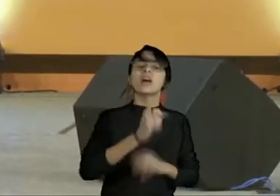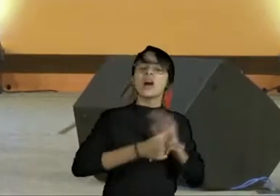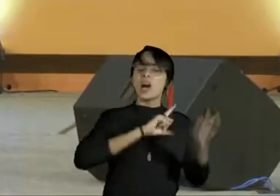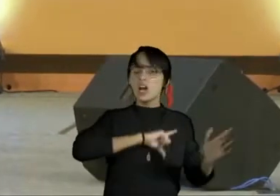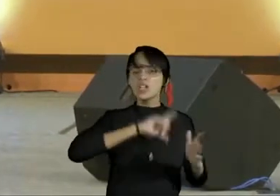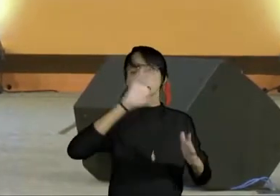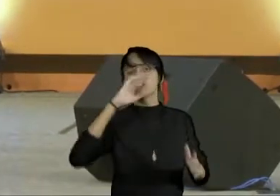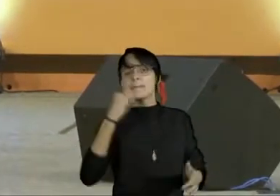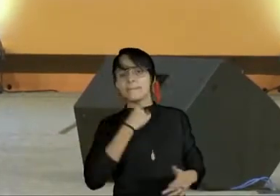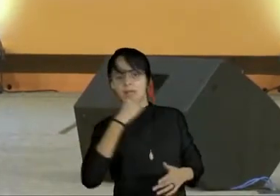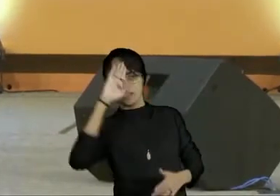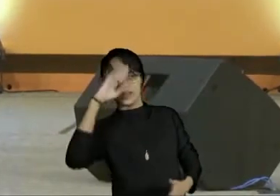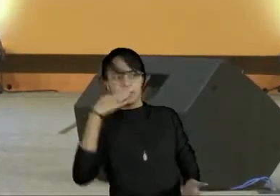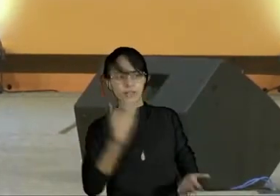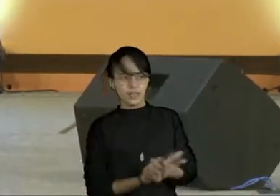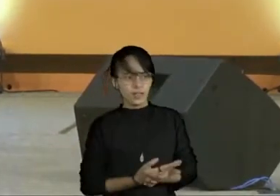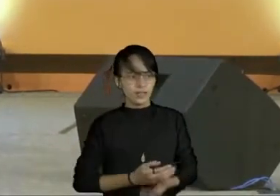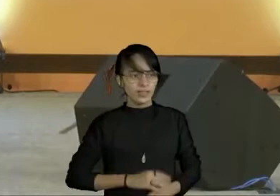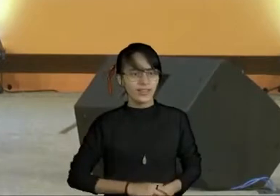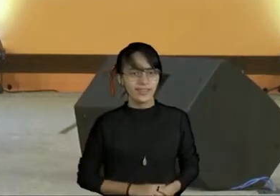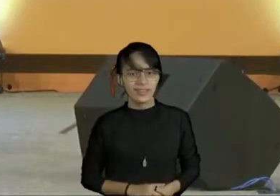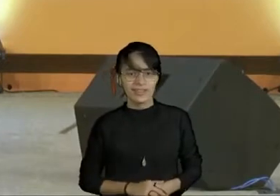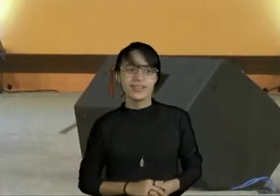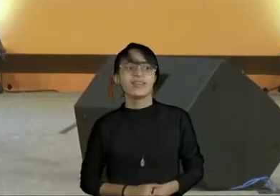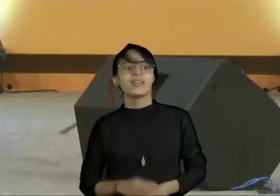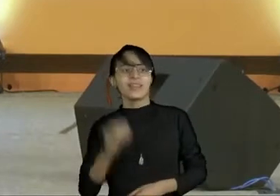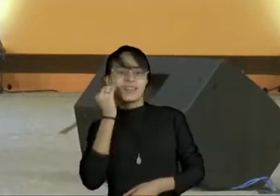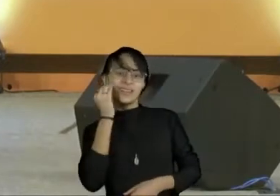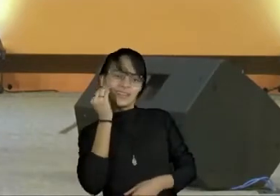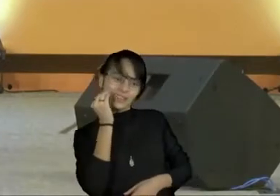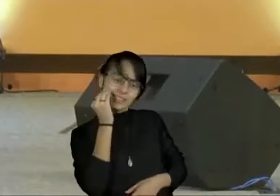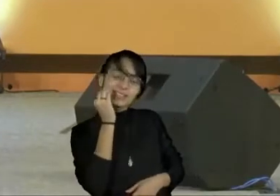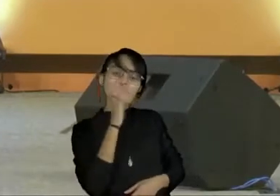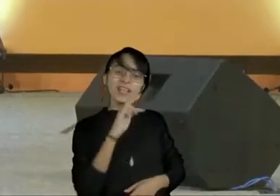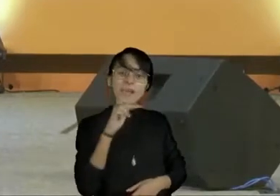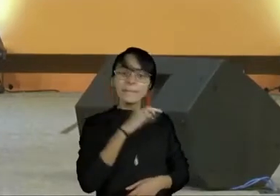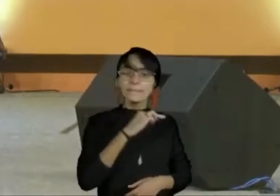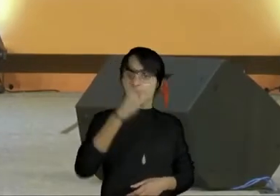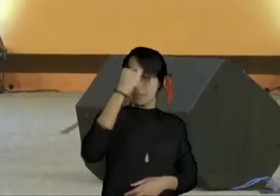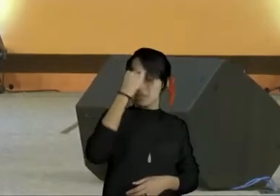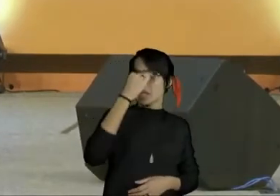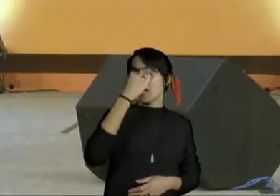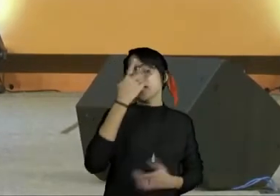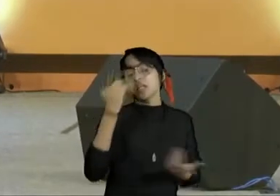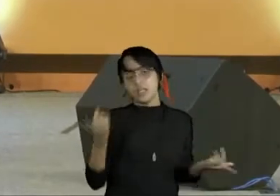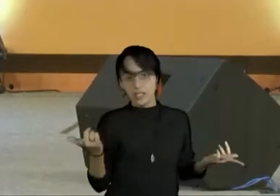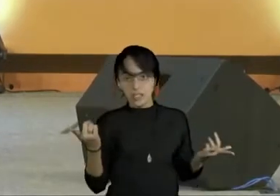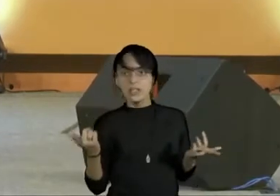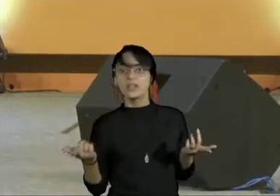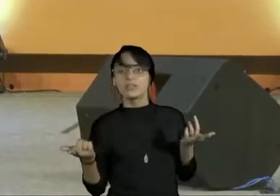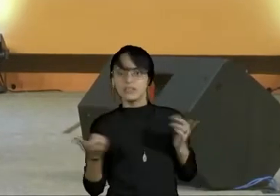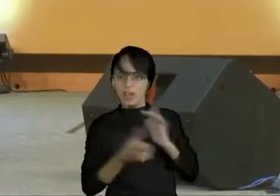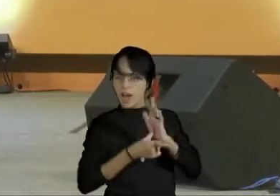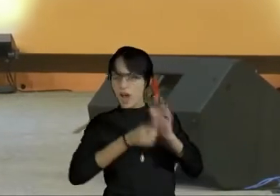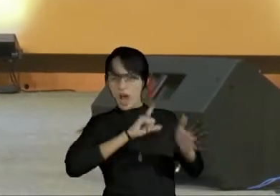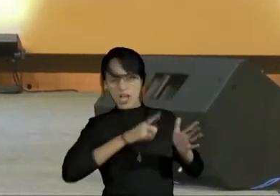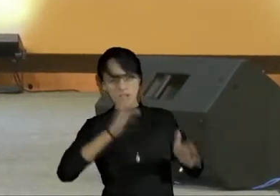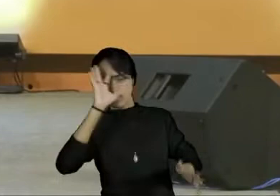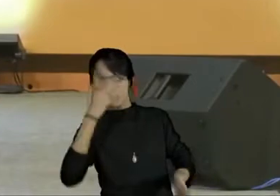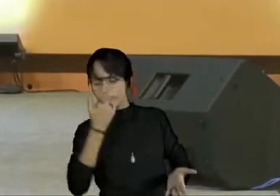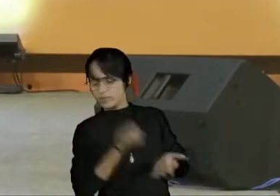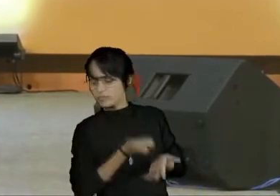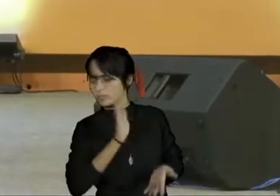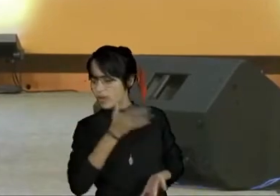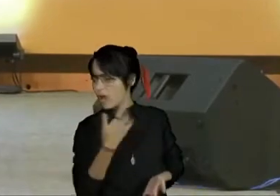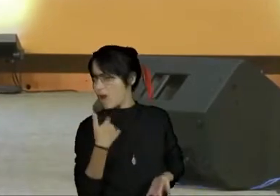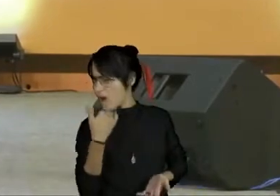muito antes de corrigir a expectativa da fé da sua irmã Maria, ele já havia decidido muito antes de chegar na aldeia de Betânia. Ele disse: Lázaro